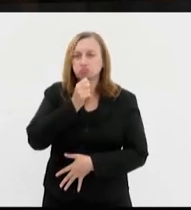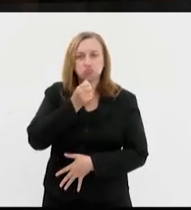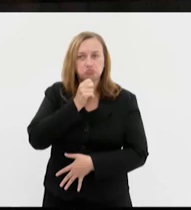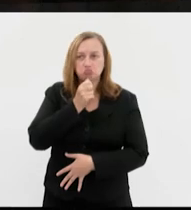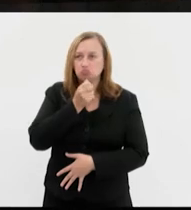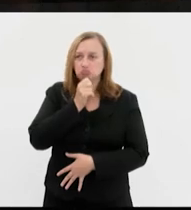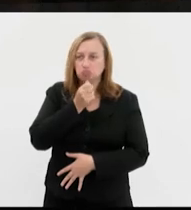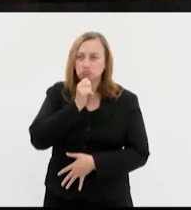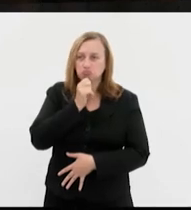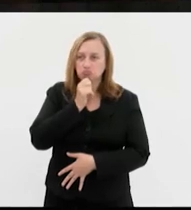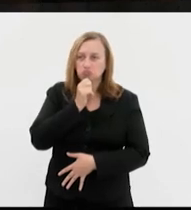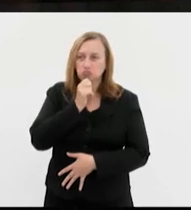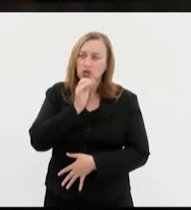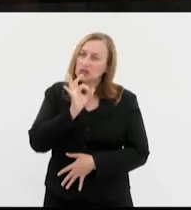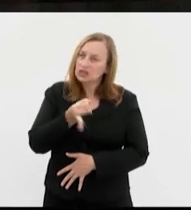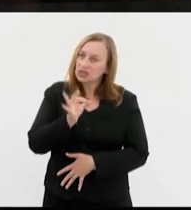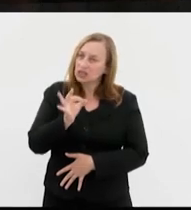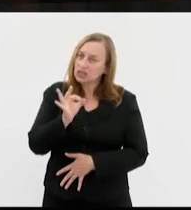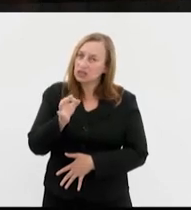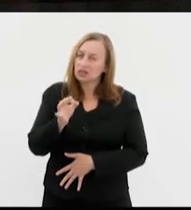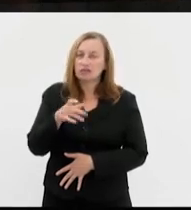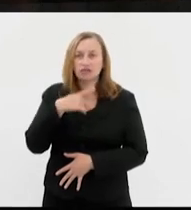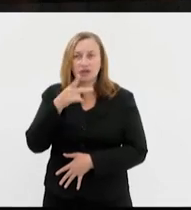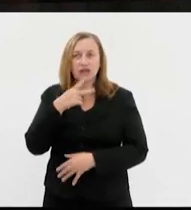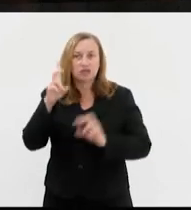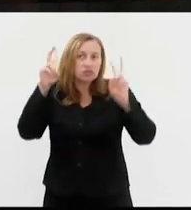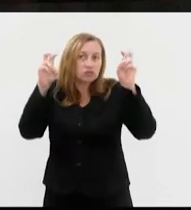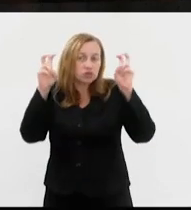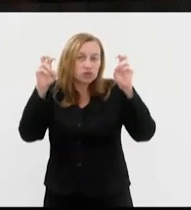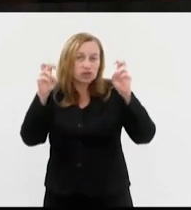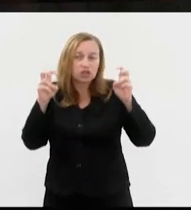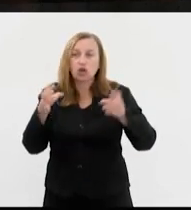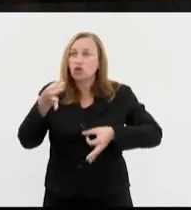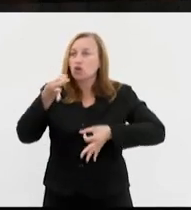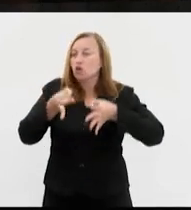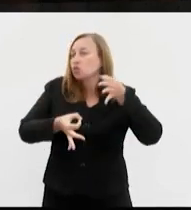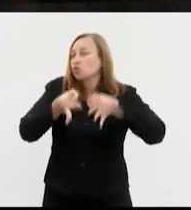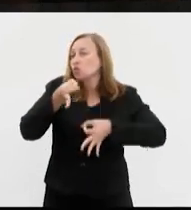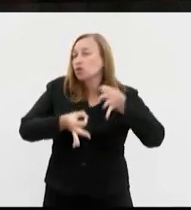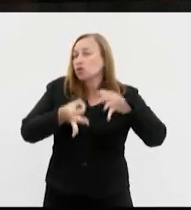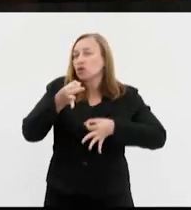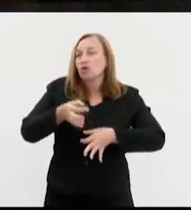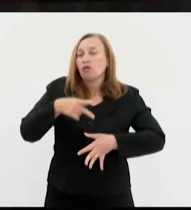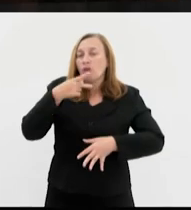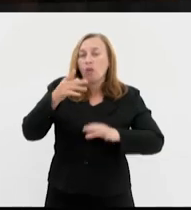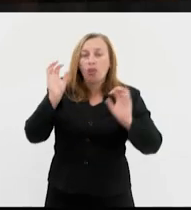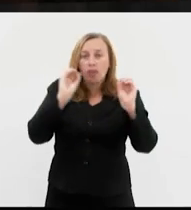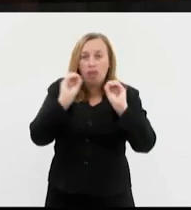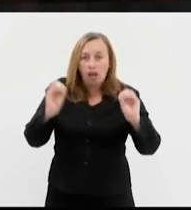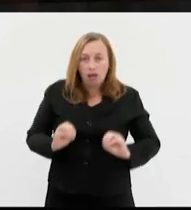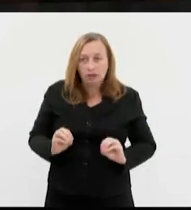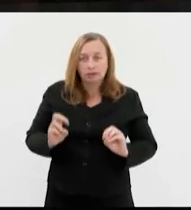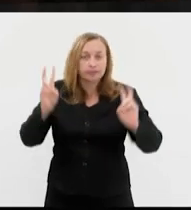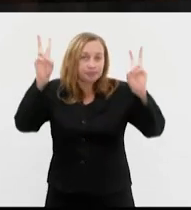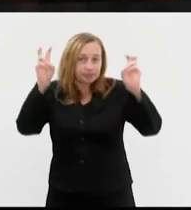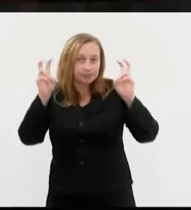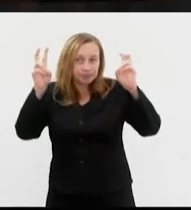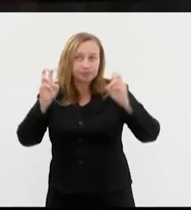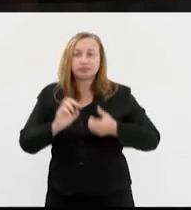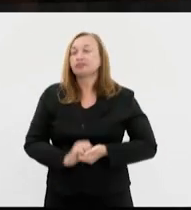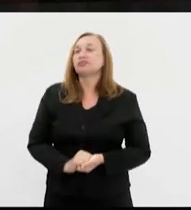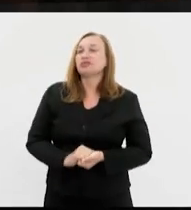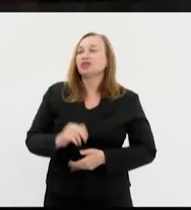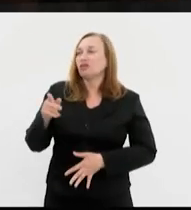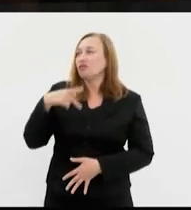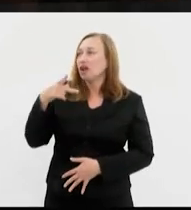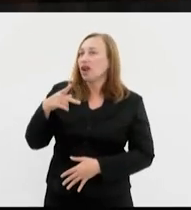jurisprudência firmada sobre isso, porque não há tempo. O Supremo não decidiu nada sobre isso. Vão dizer aqueles